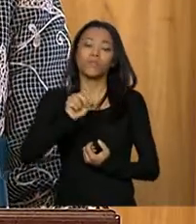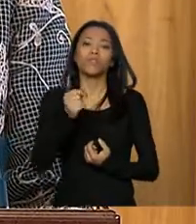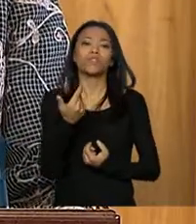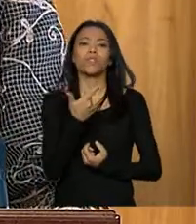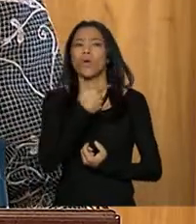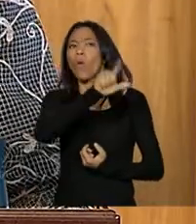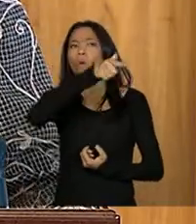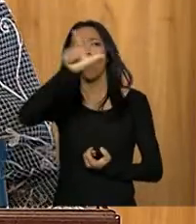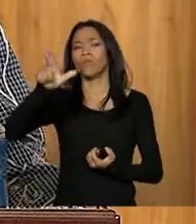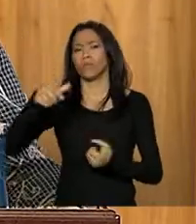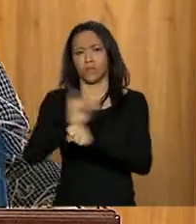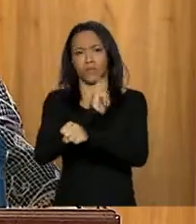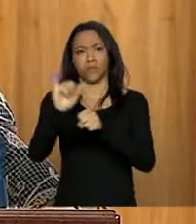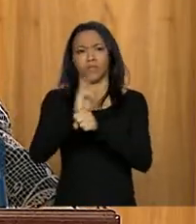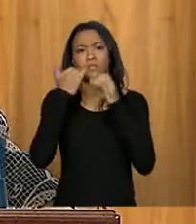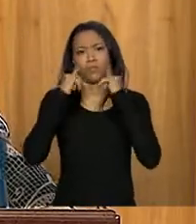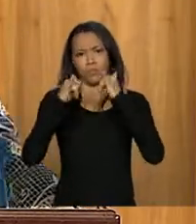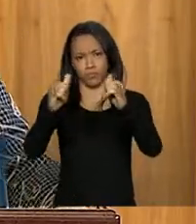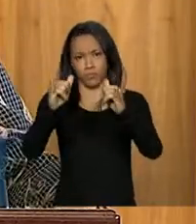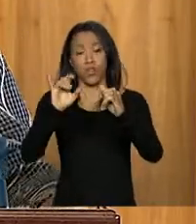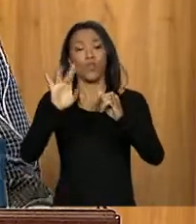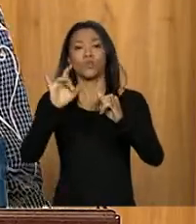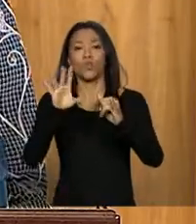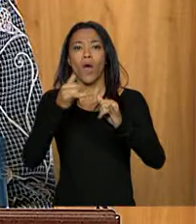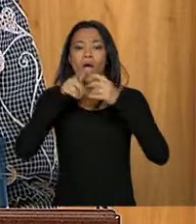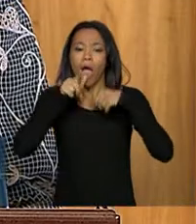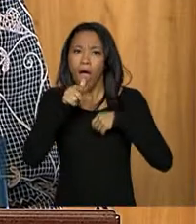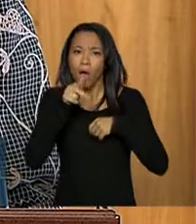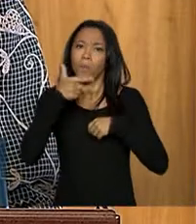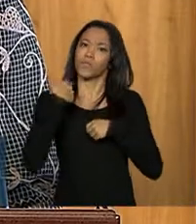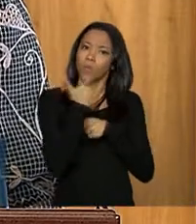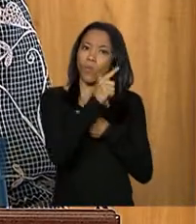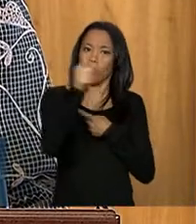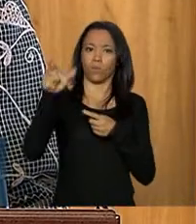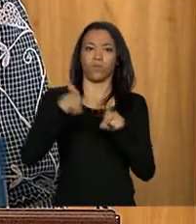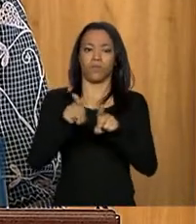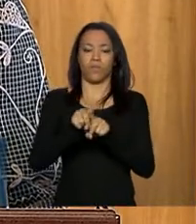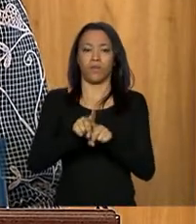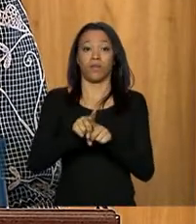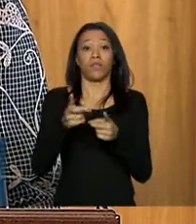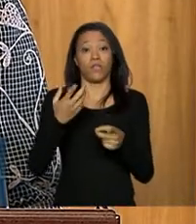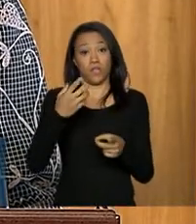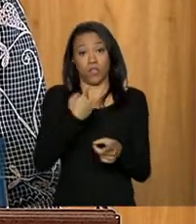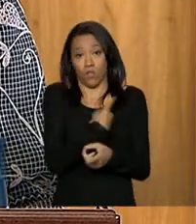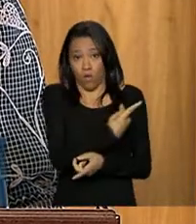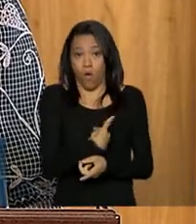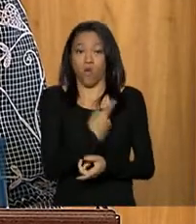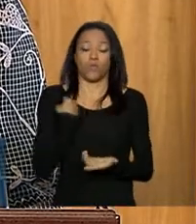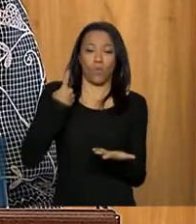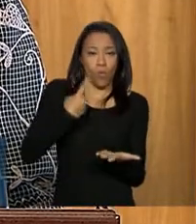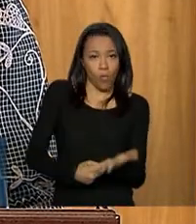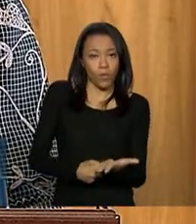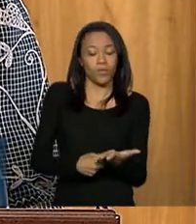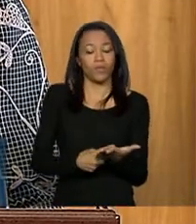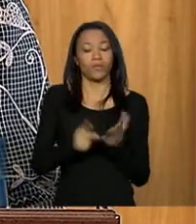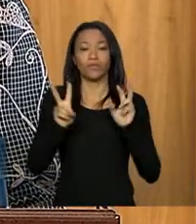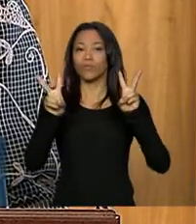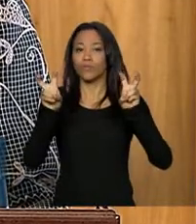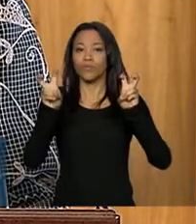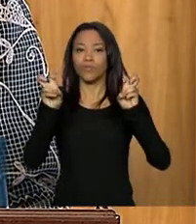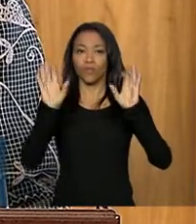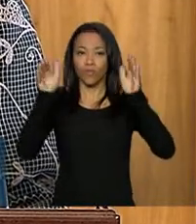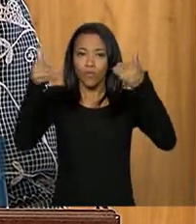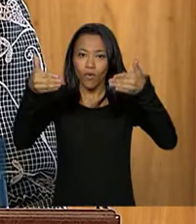renováveis, principalmente diante do nosso compromisso com todas as questões relativas